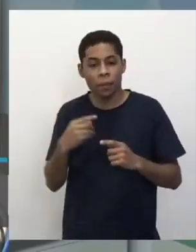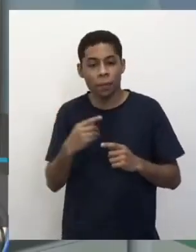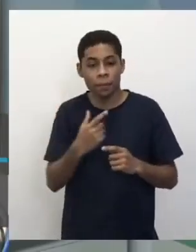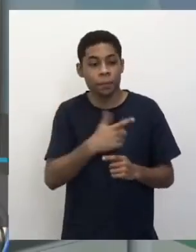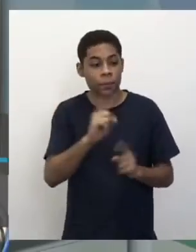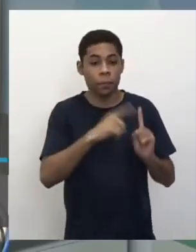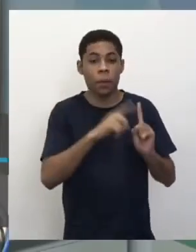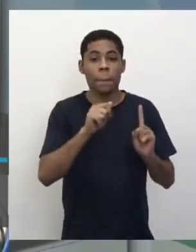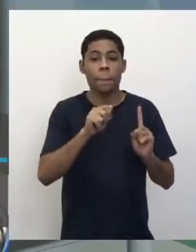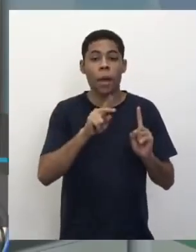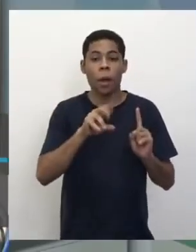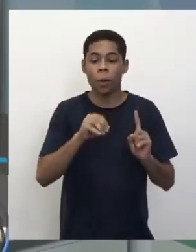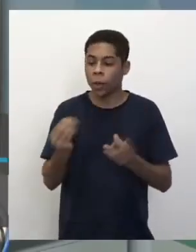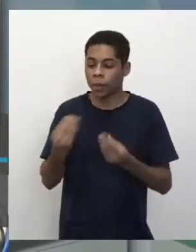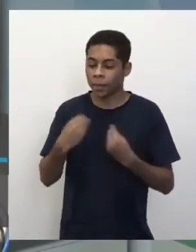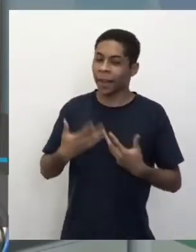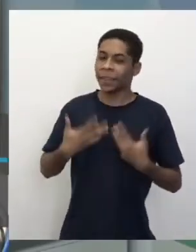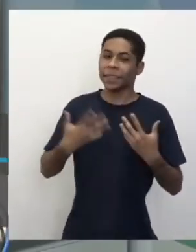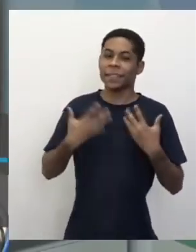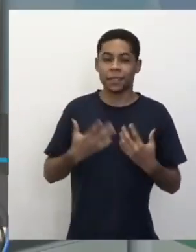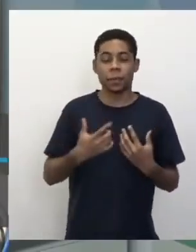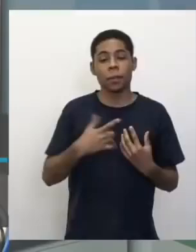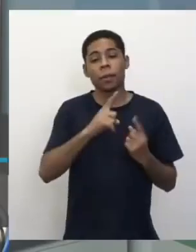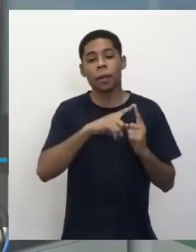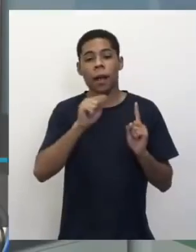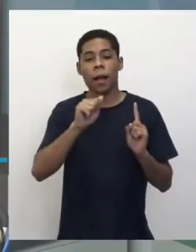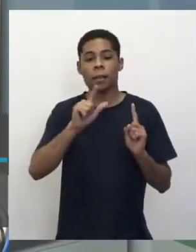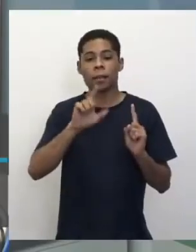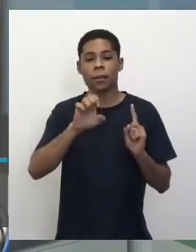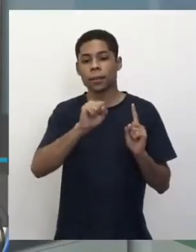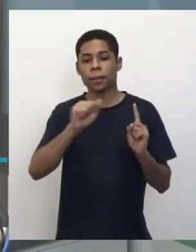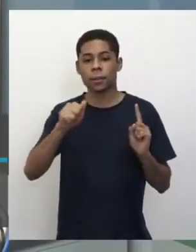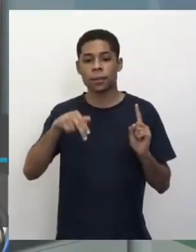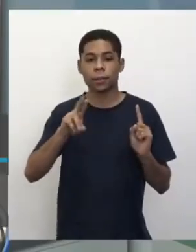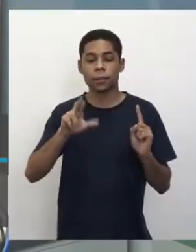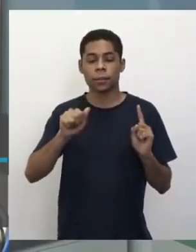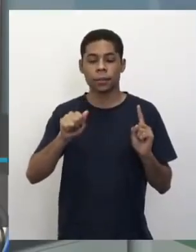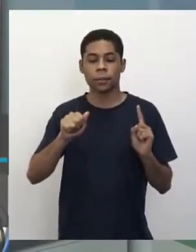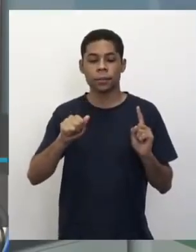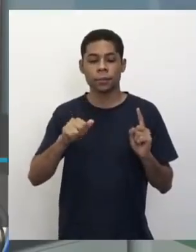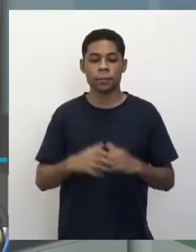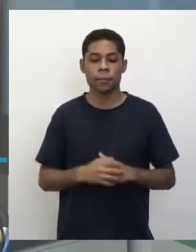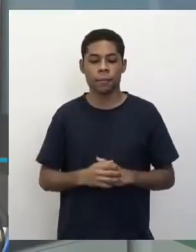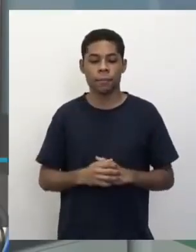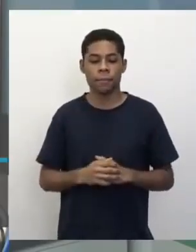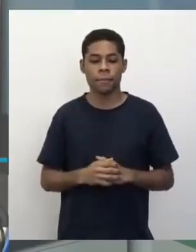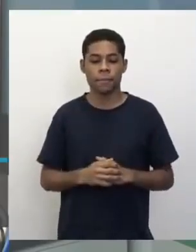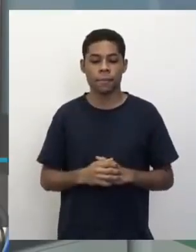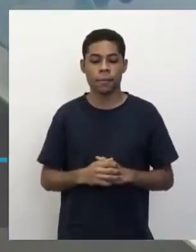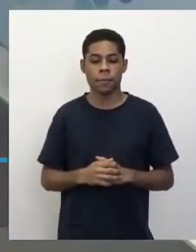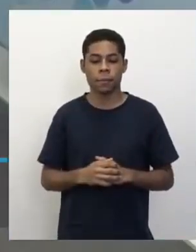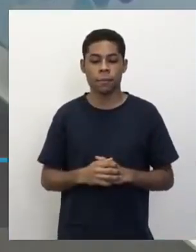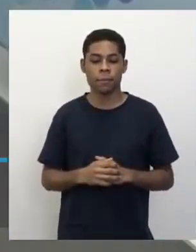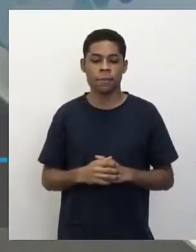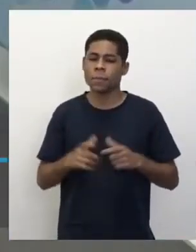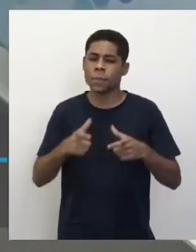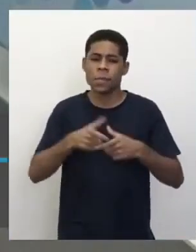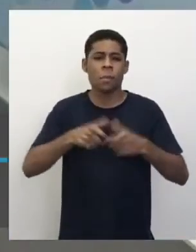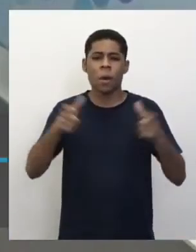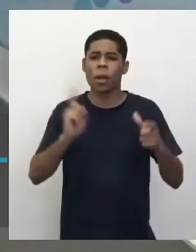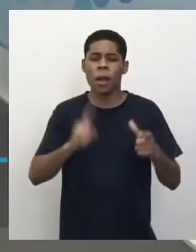Paulo, me entreter, pro Alessandra. Deixa eu ver, Stephanie. Acho que a maioria está indo